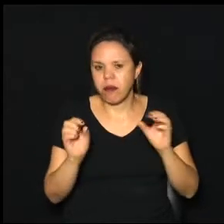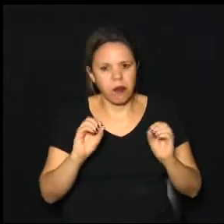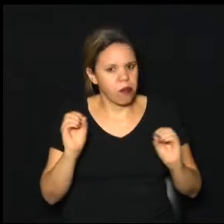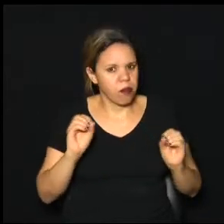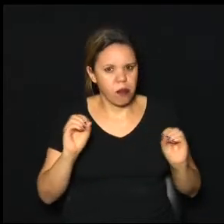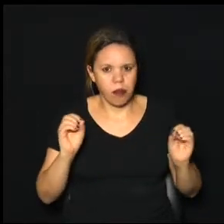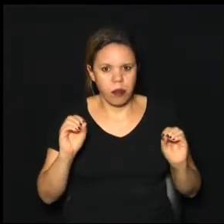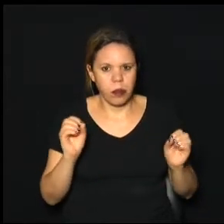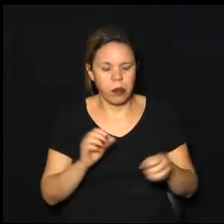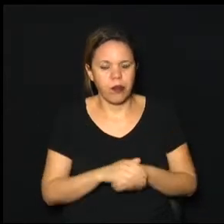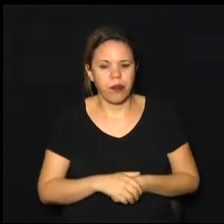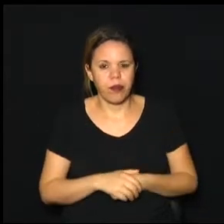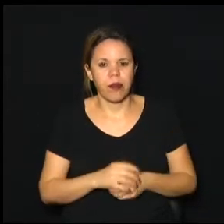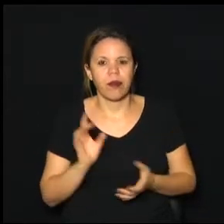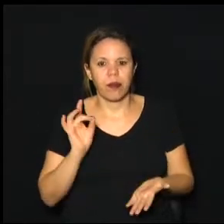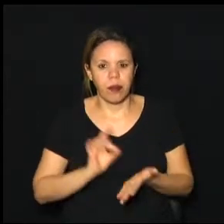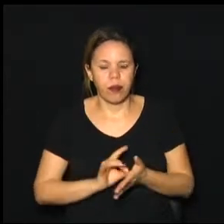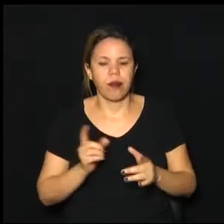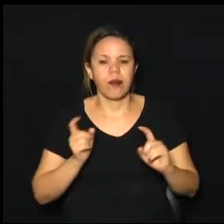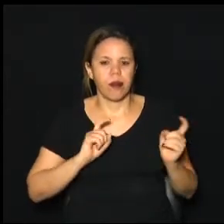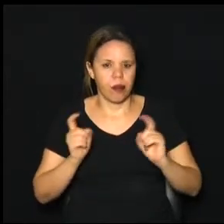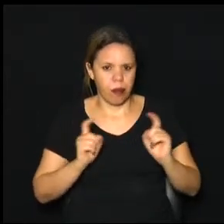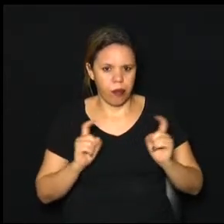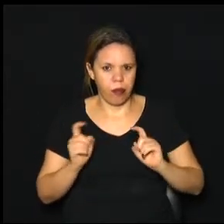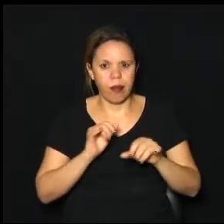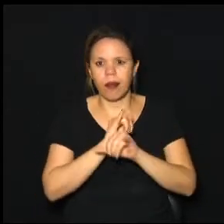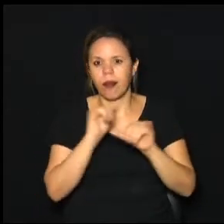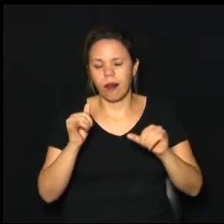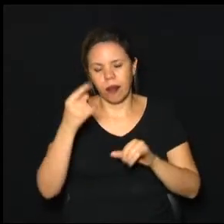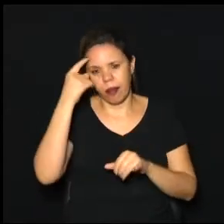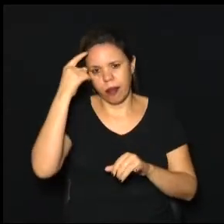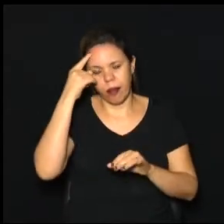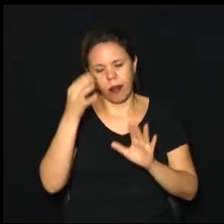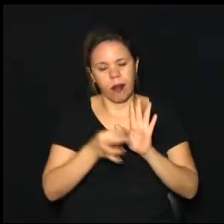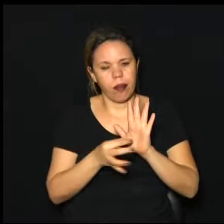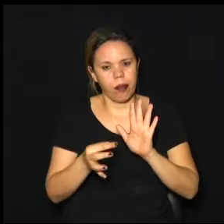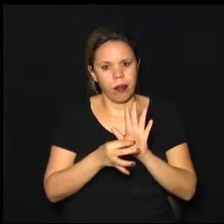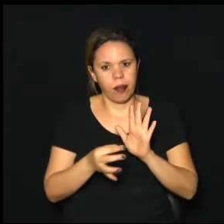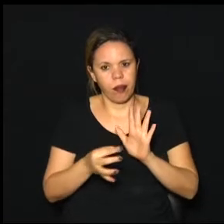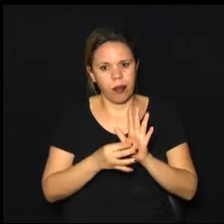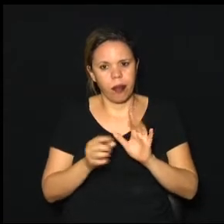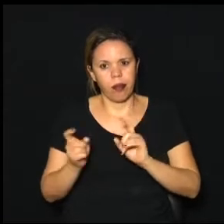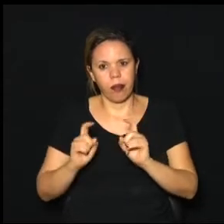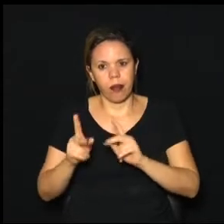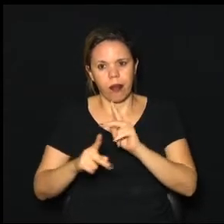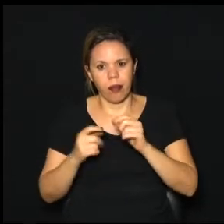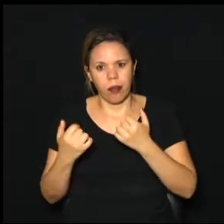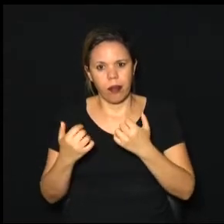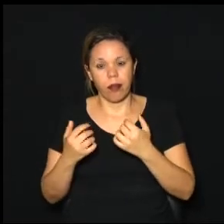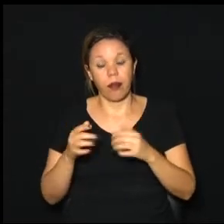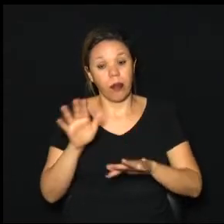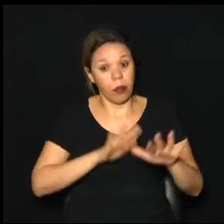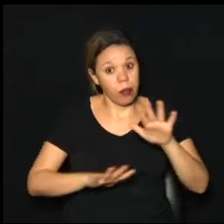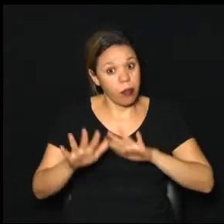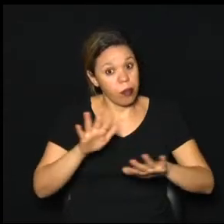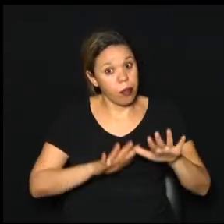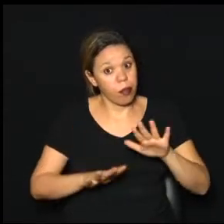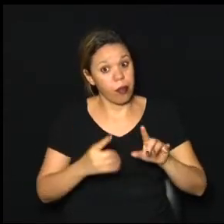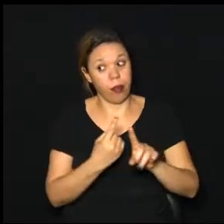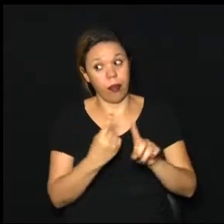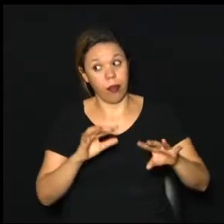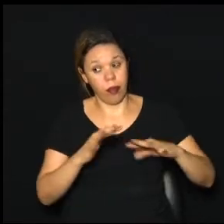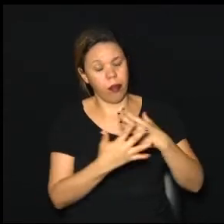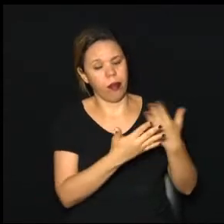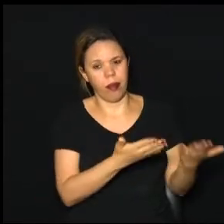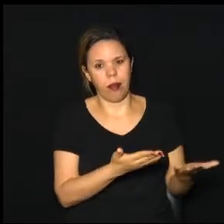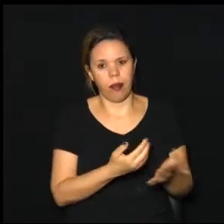nenhum. Pode realizar reuniões para divulgar suas ideias, reúne ali pessoas, mas aí cuidado com o isolamento